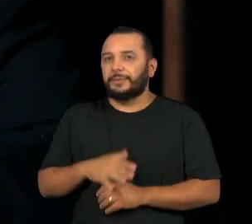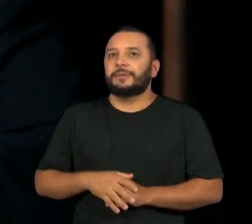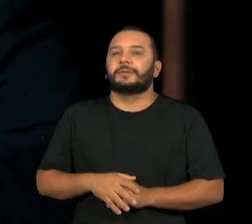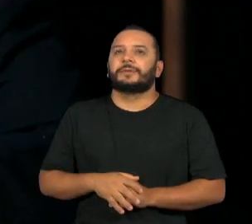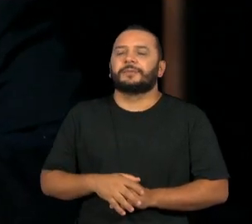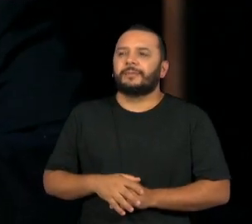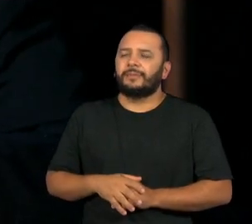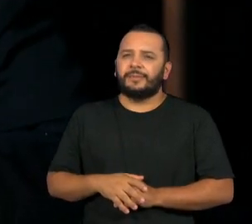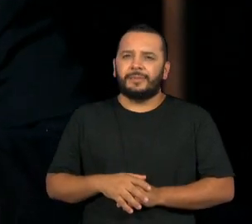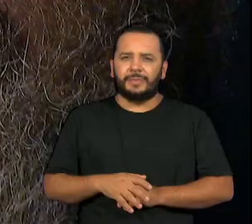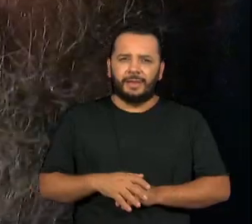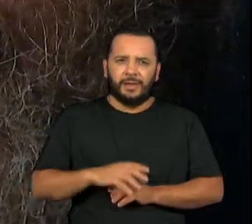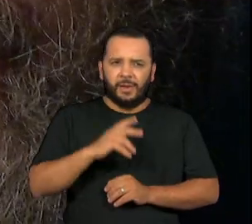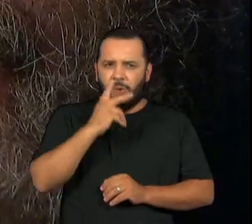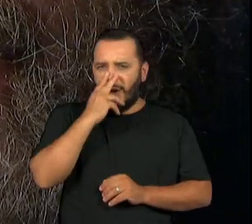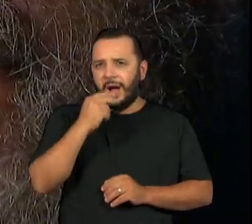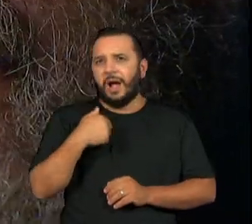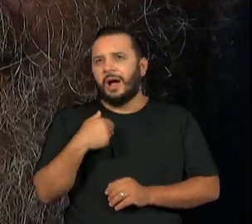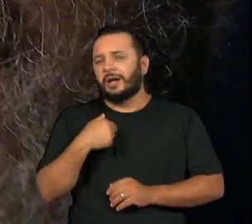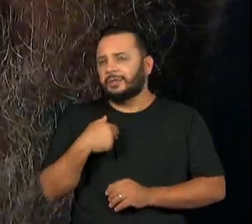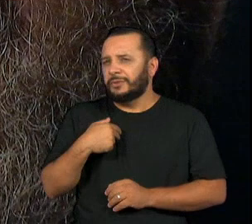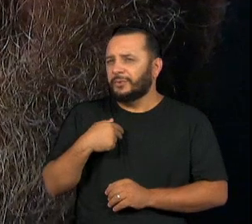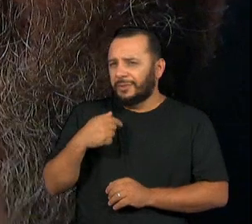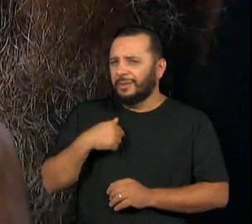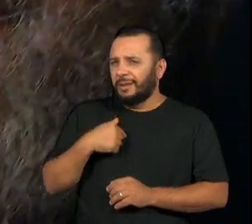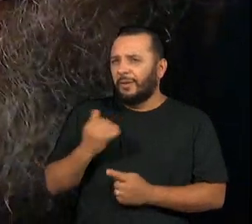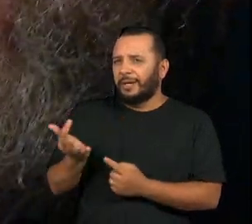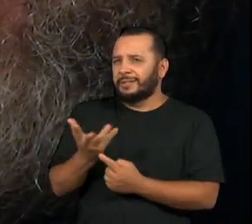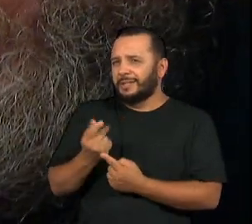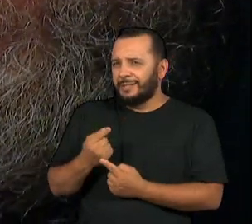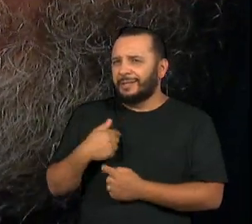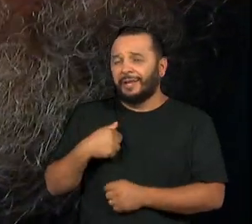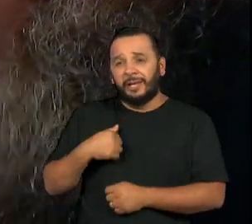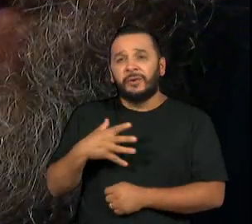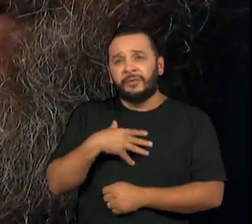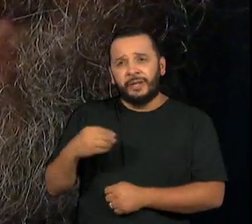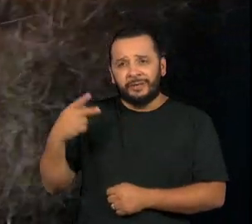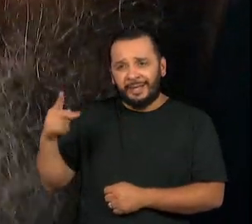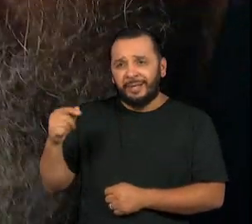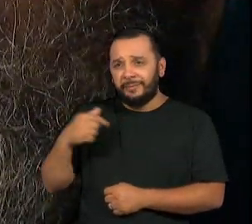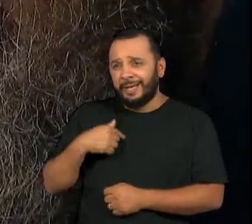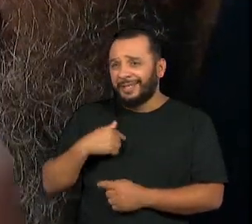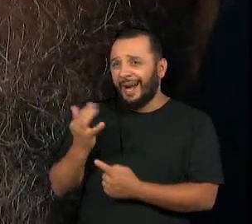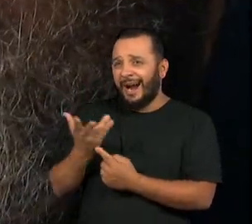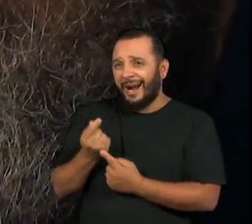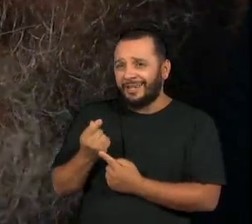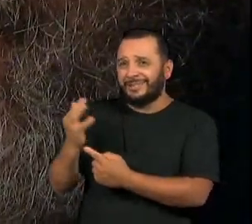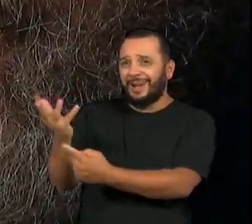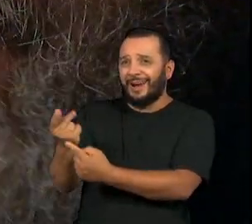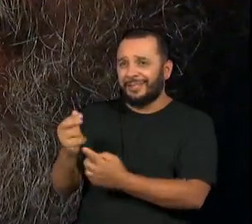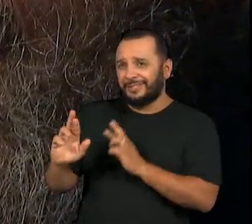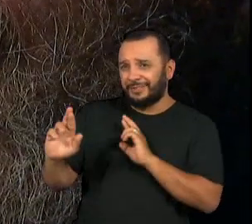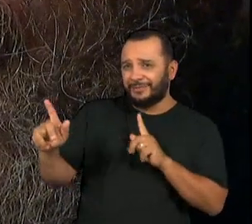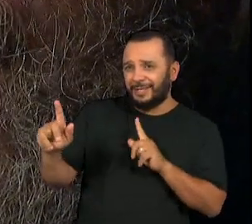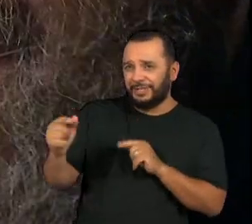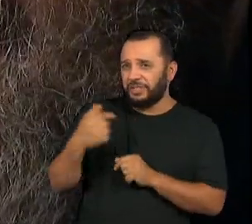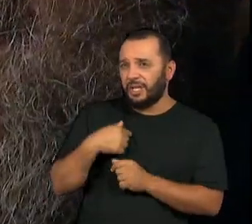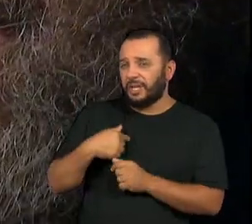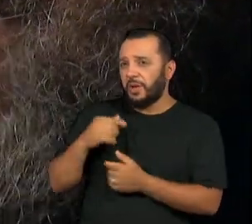artista, eu sou filho dele, mas a gente é artista diferente. Não é porque eu sou filho do